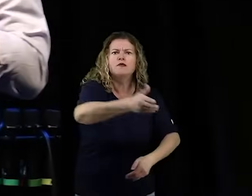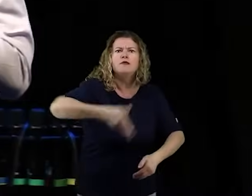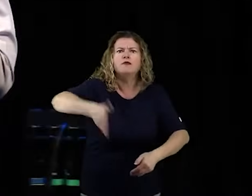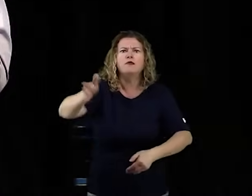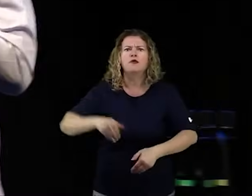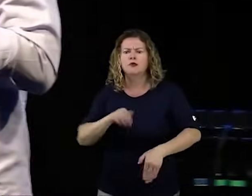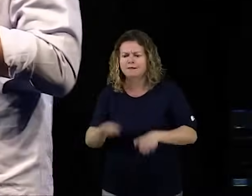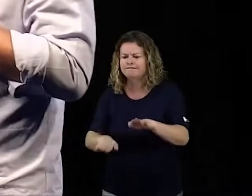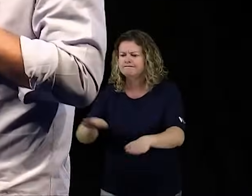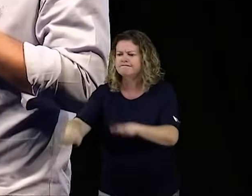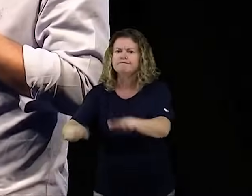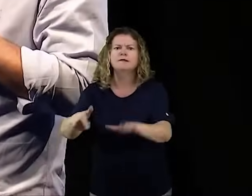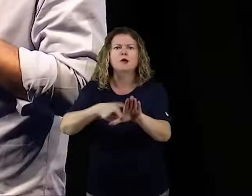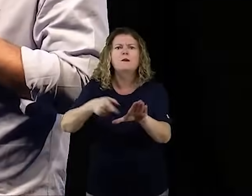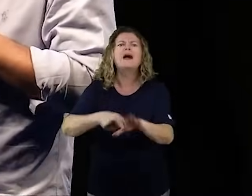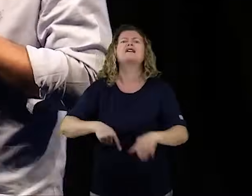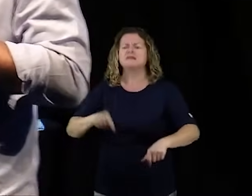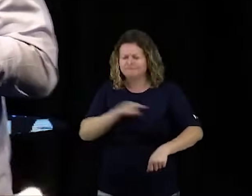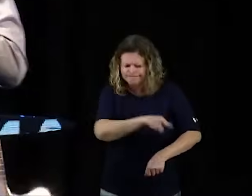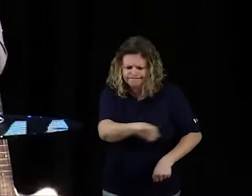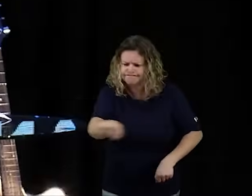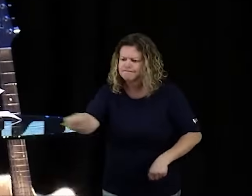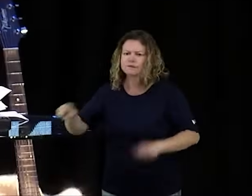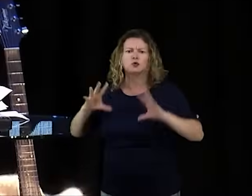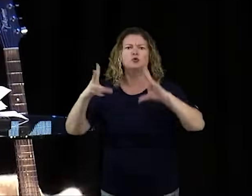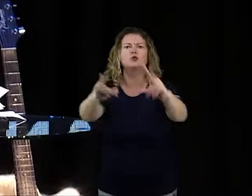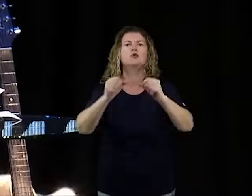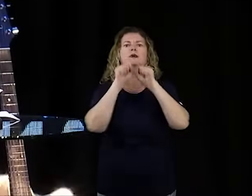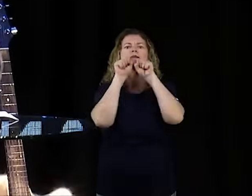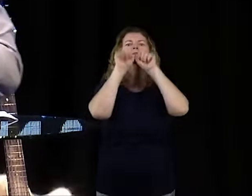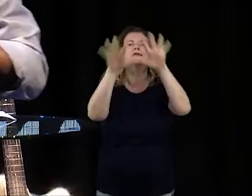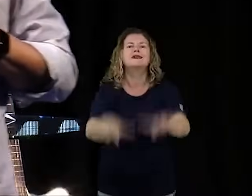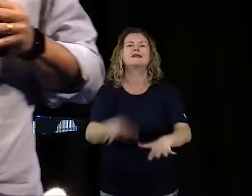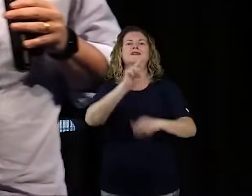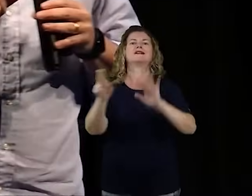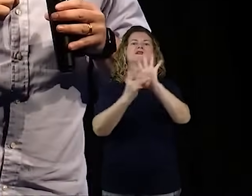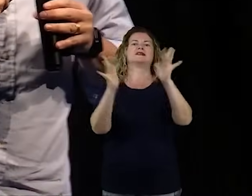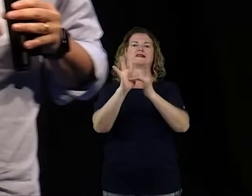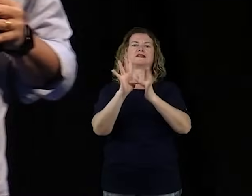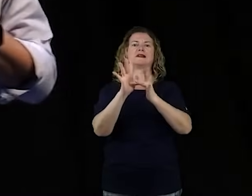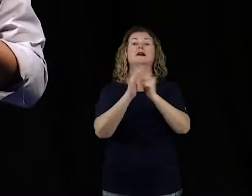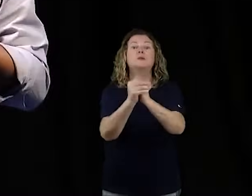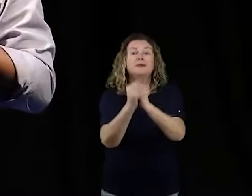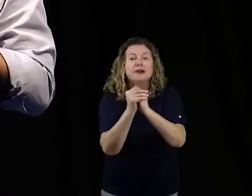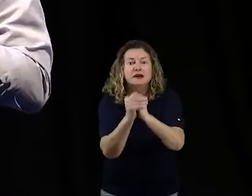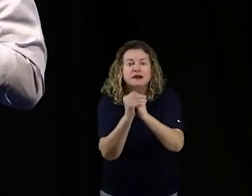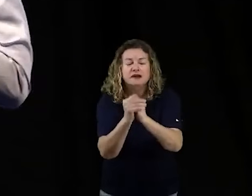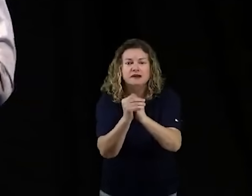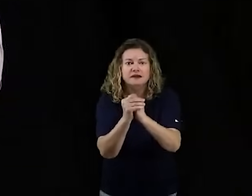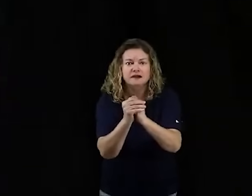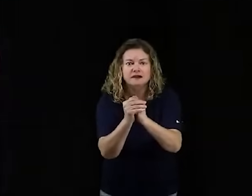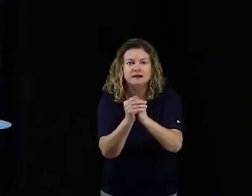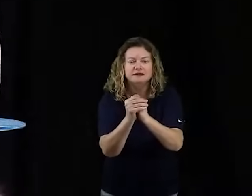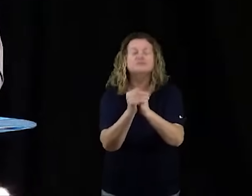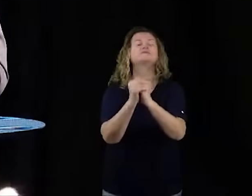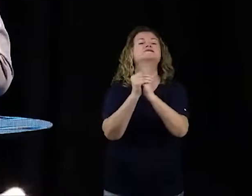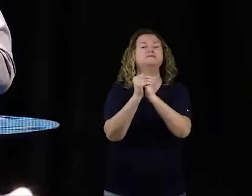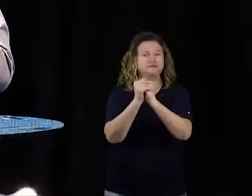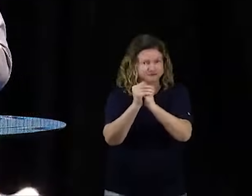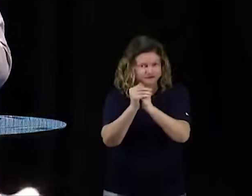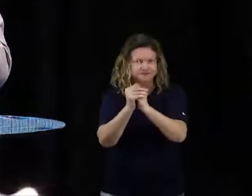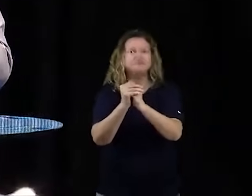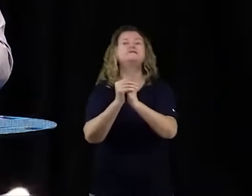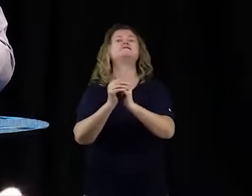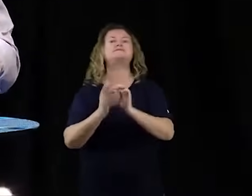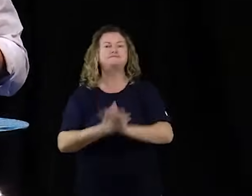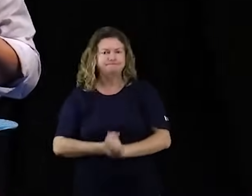bendito em nome de Jesus diz amém amém essas palavras podde voltar de